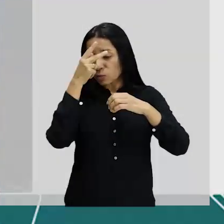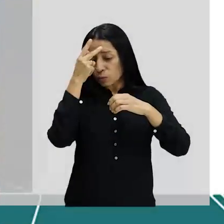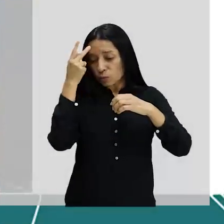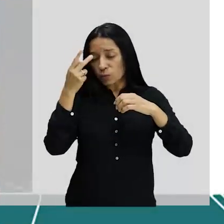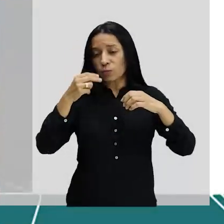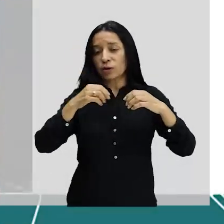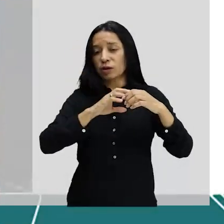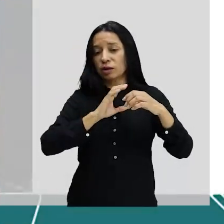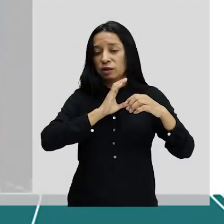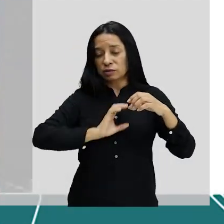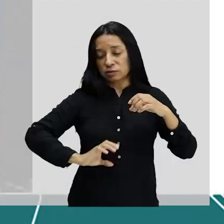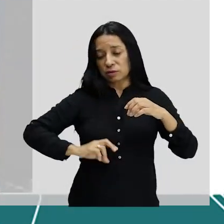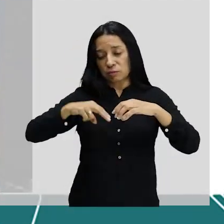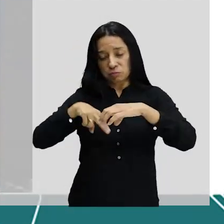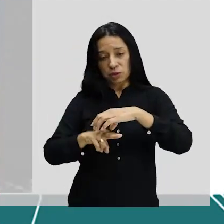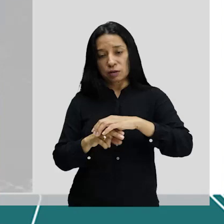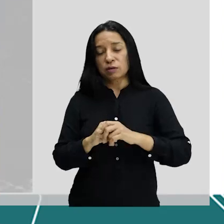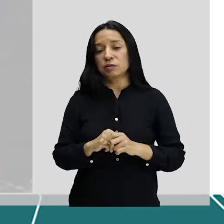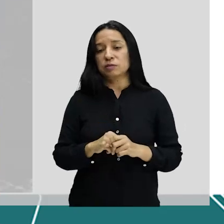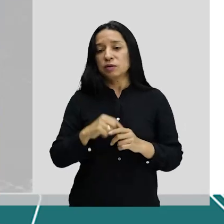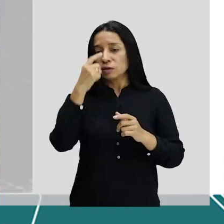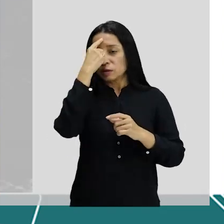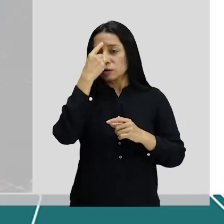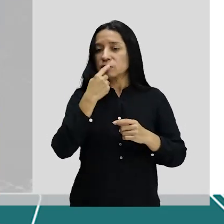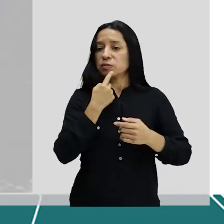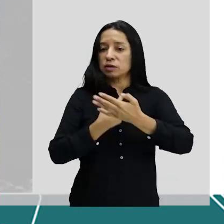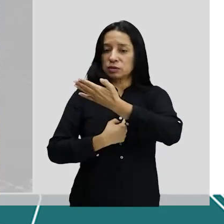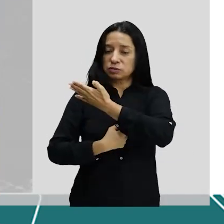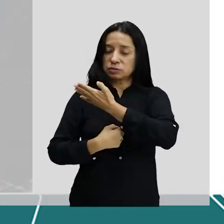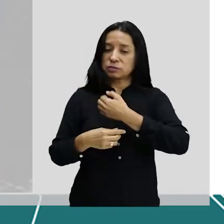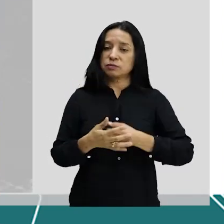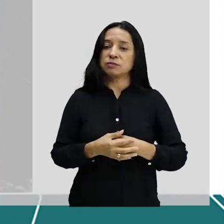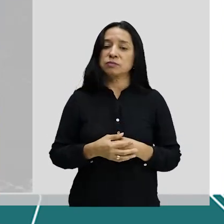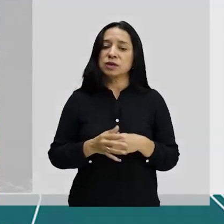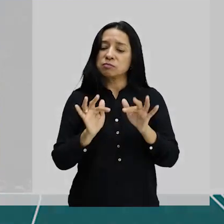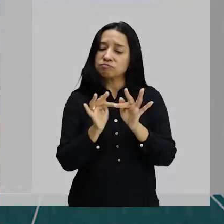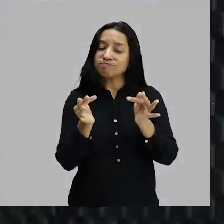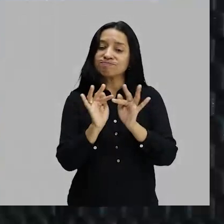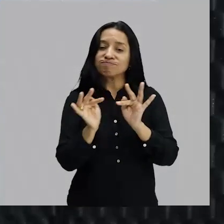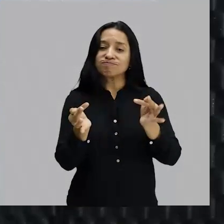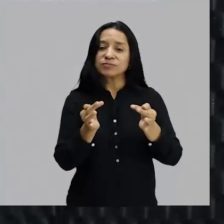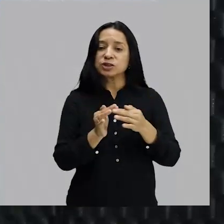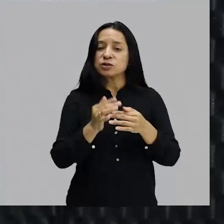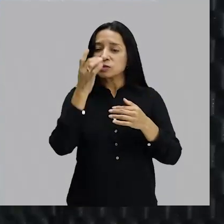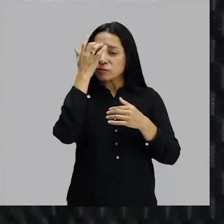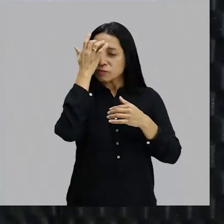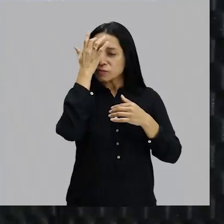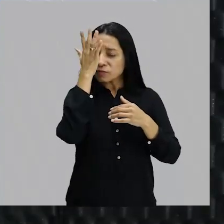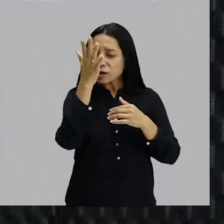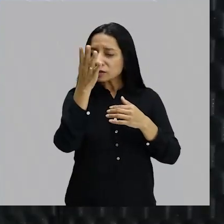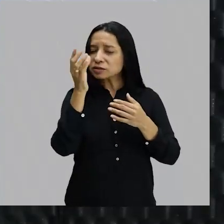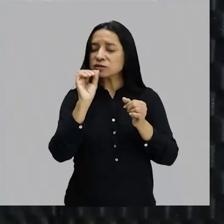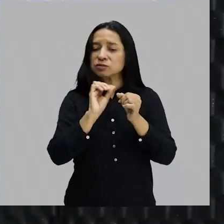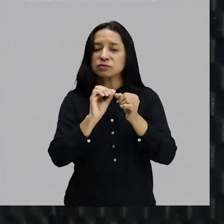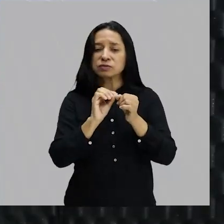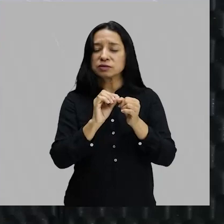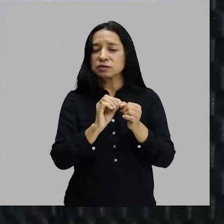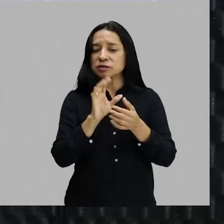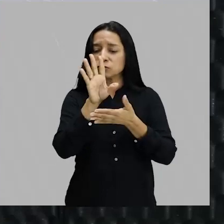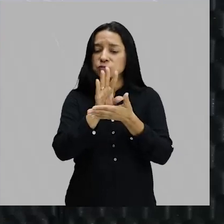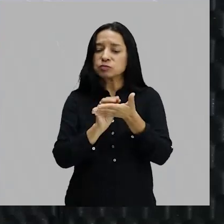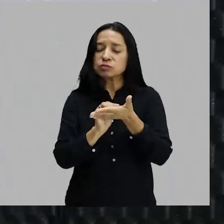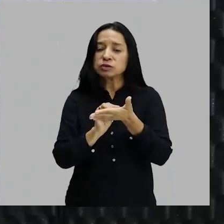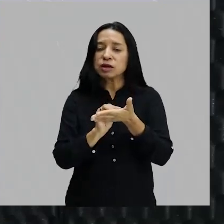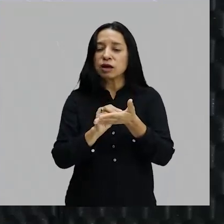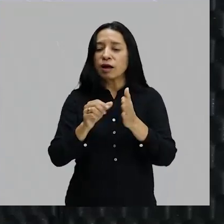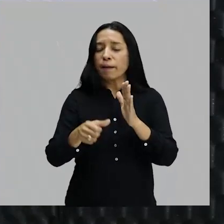a motivação. E essas imagens, muito simples, muito fáceis de reproduzir, eram as